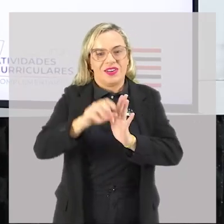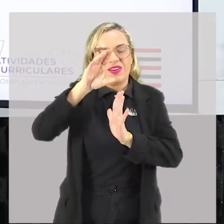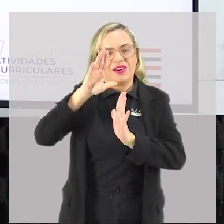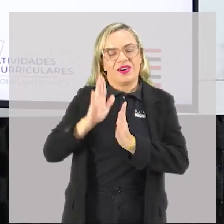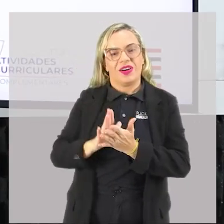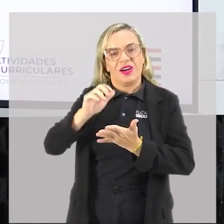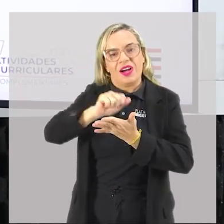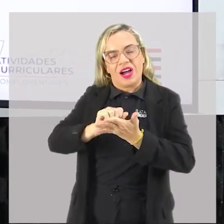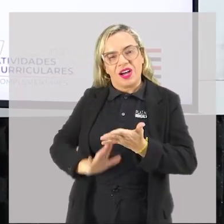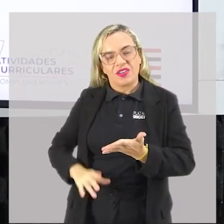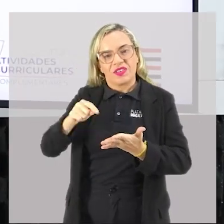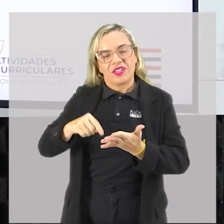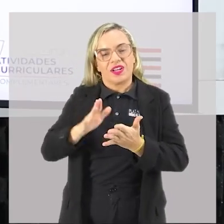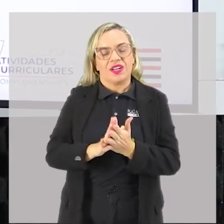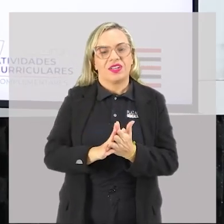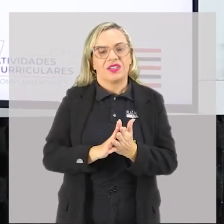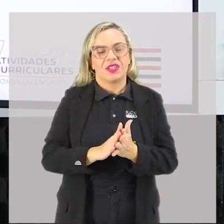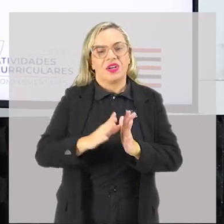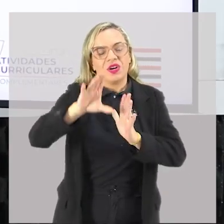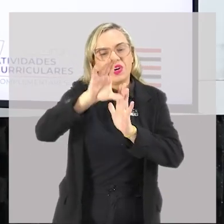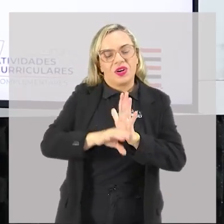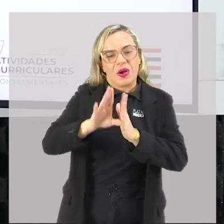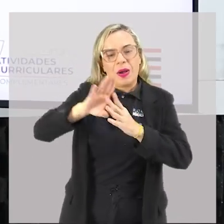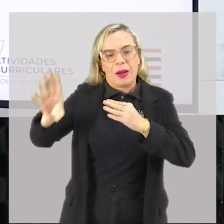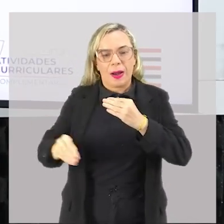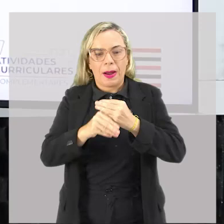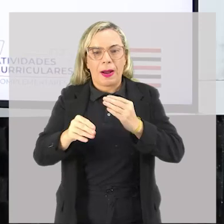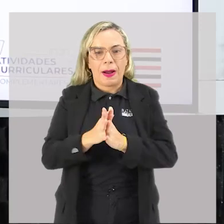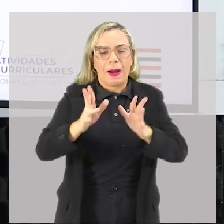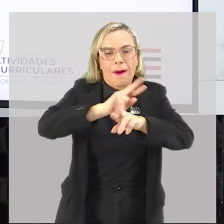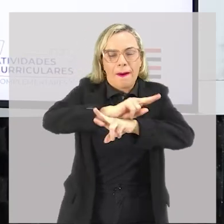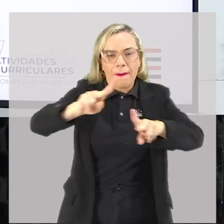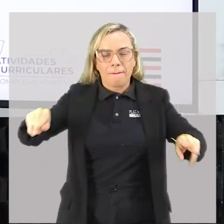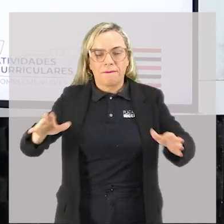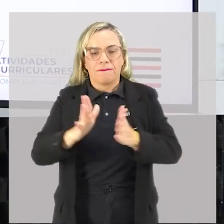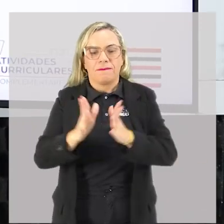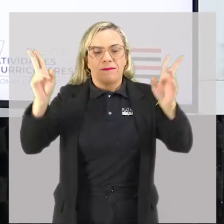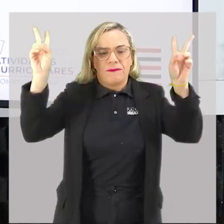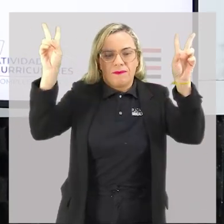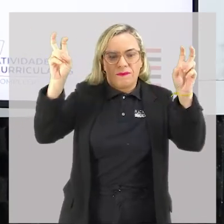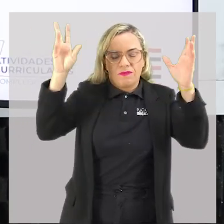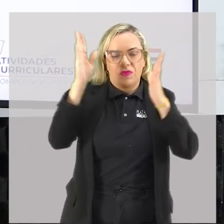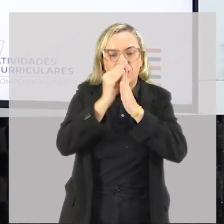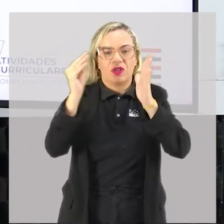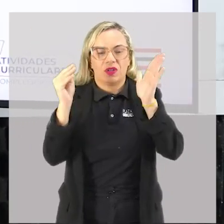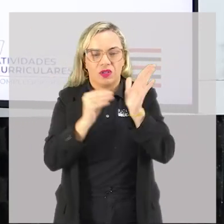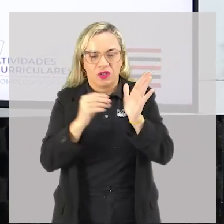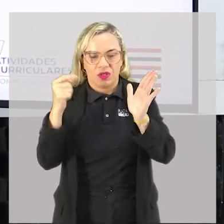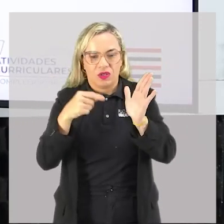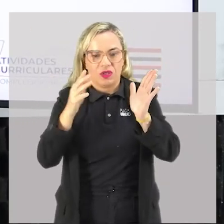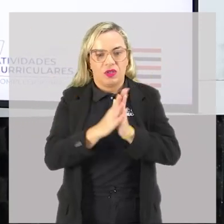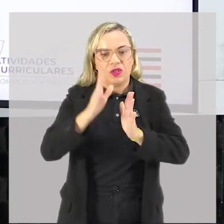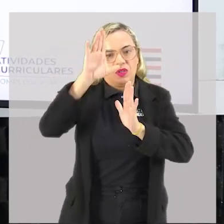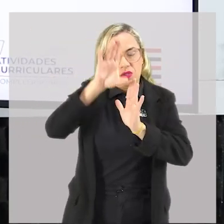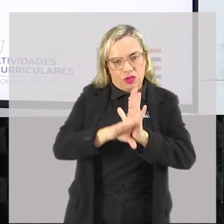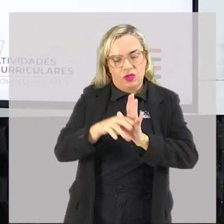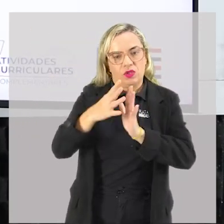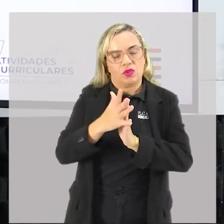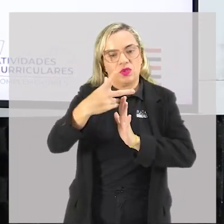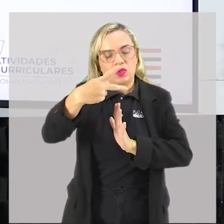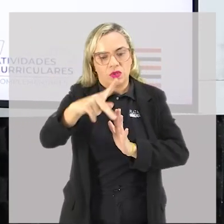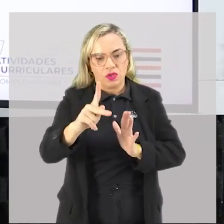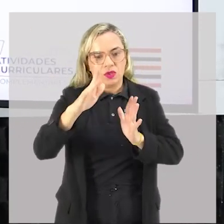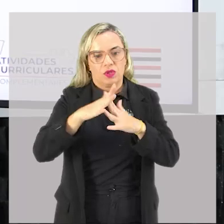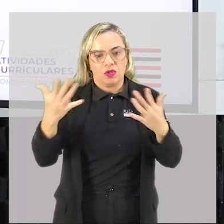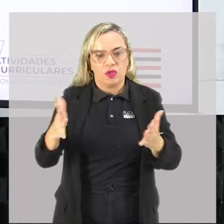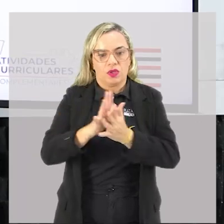Atividades Curriculares Complementares. Nós estamos fazendo uma série de aulas relacionadas aos conteúdos que estão previstos no currículo de vocês.